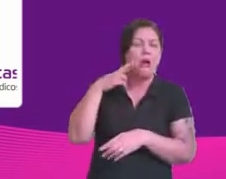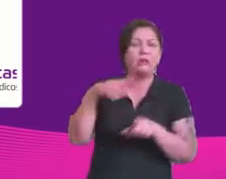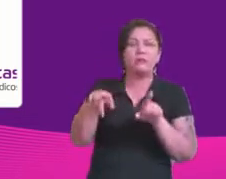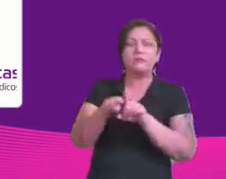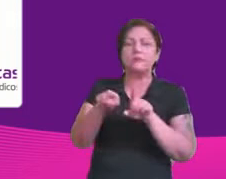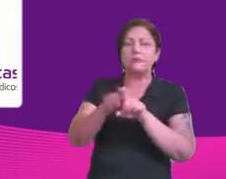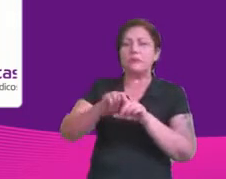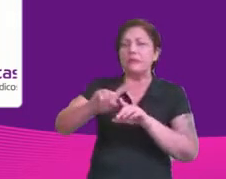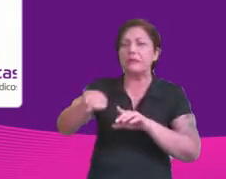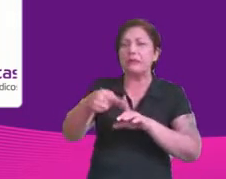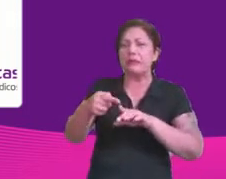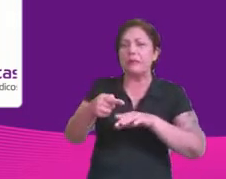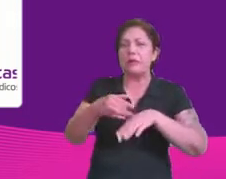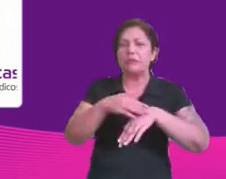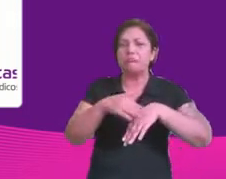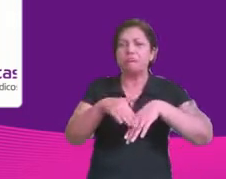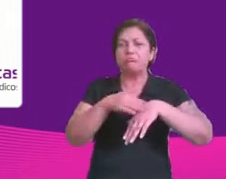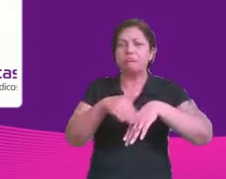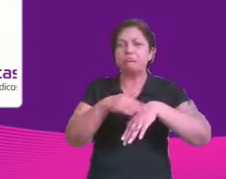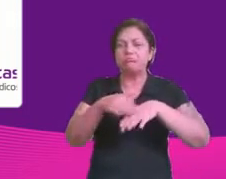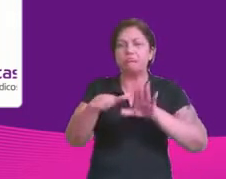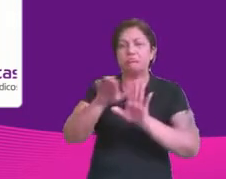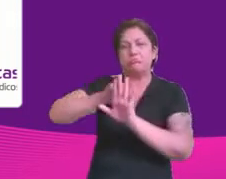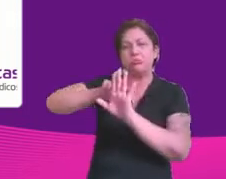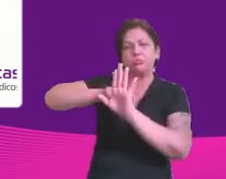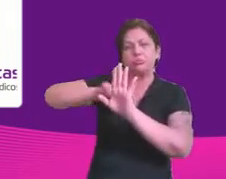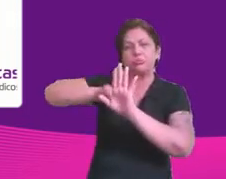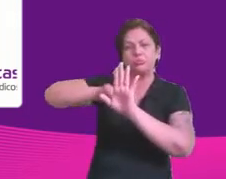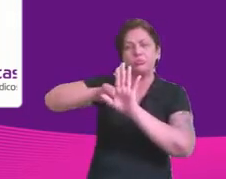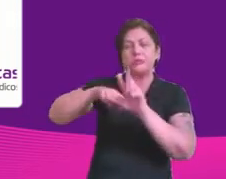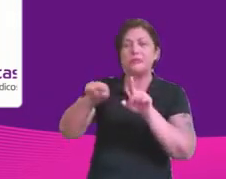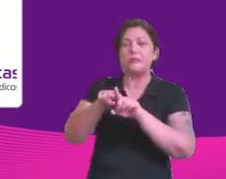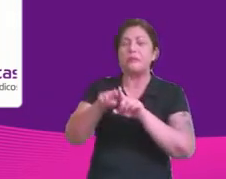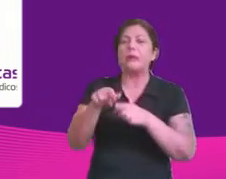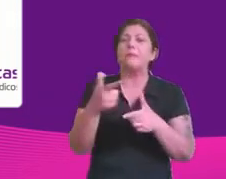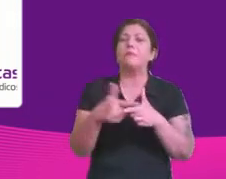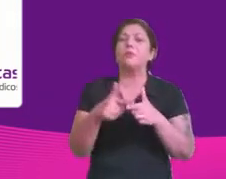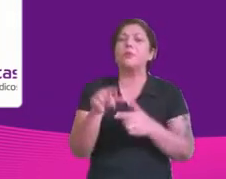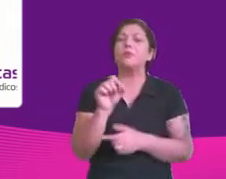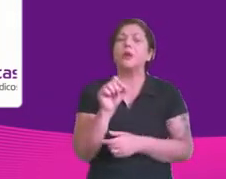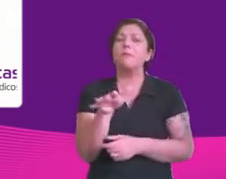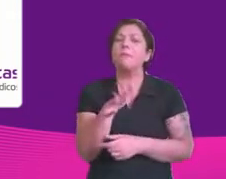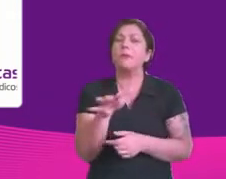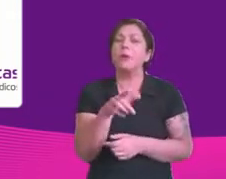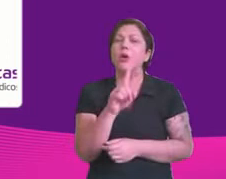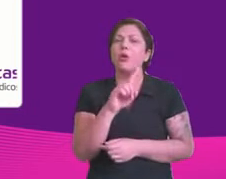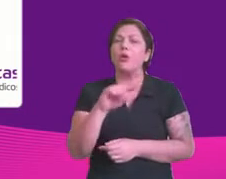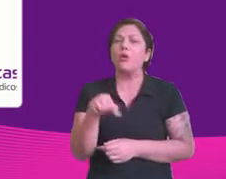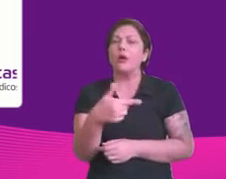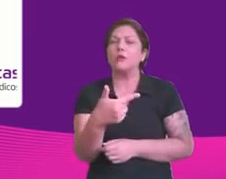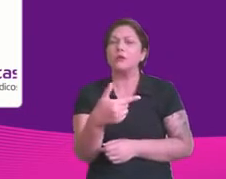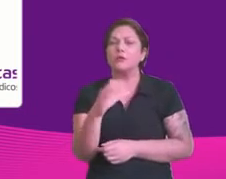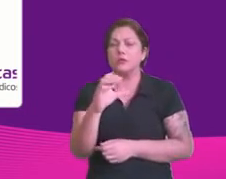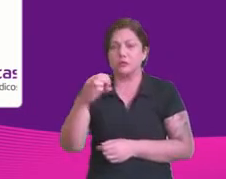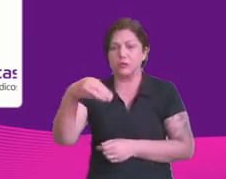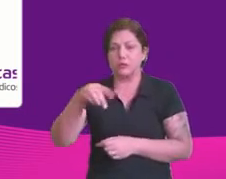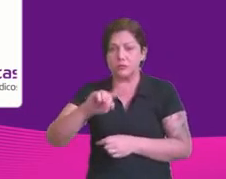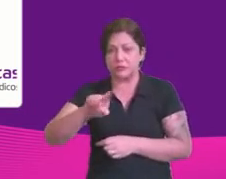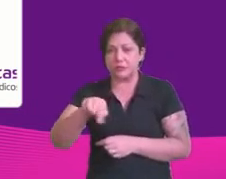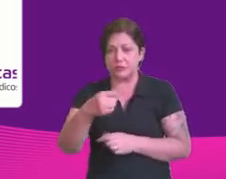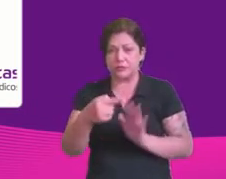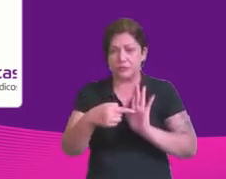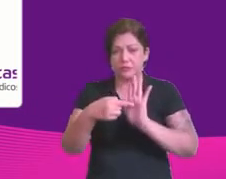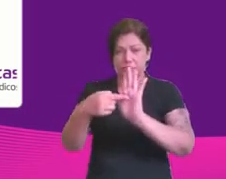ulcerada na parede posterior do corpo distal. Essa lesão era de 1,2 centímetros, biopsiada veio como um